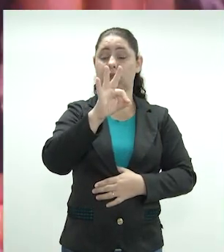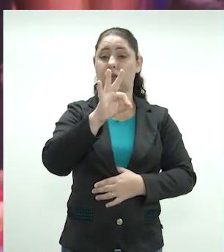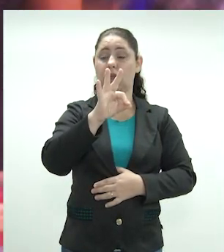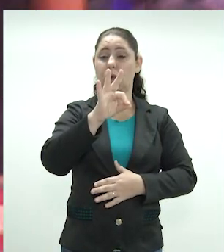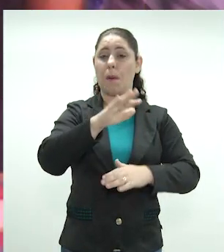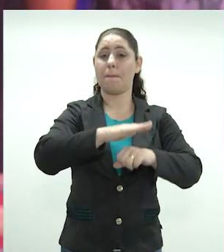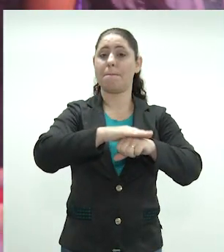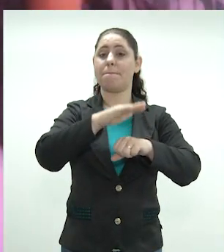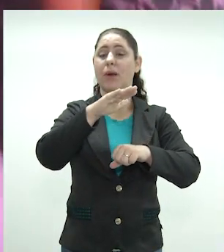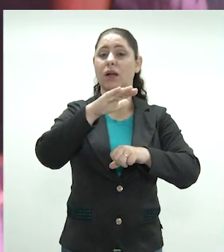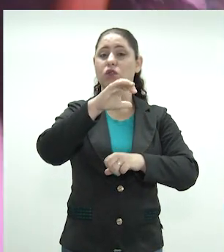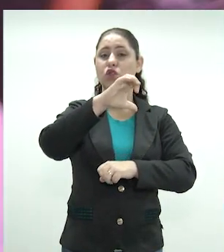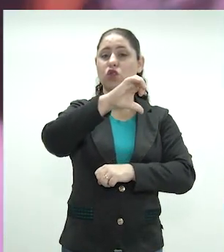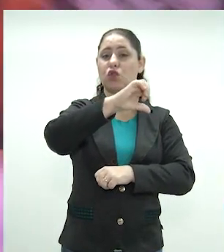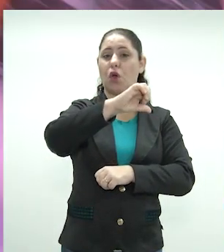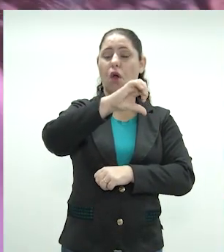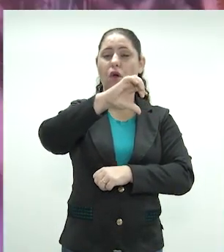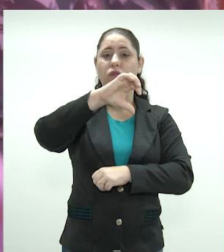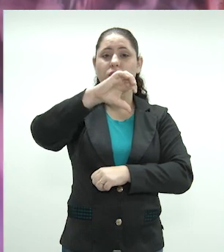que vale a pouco mais de